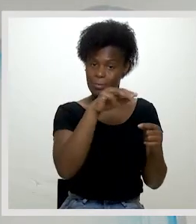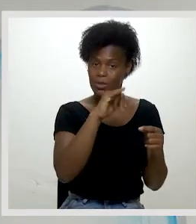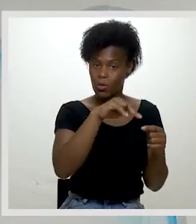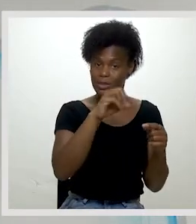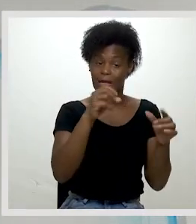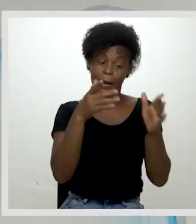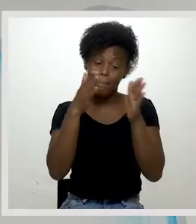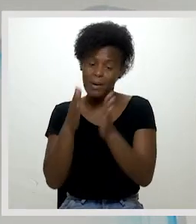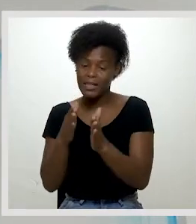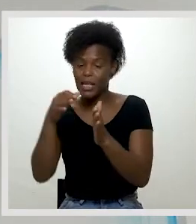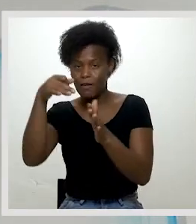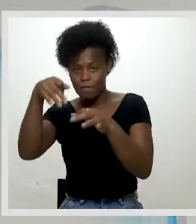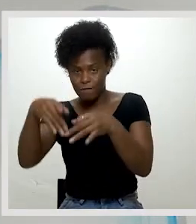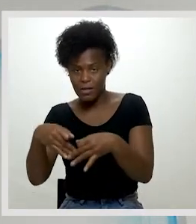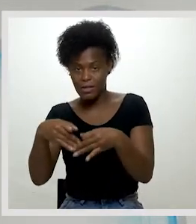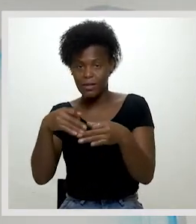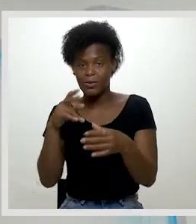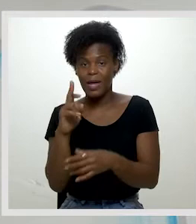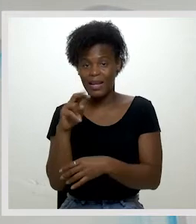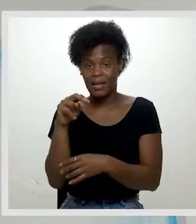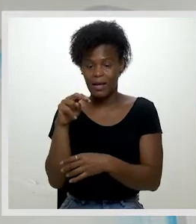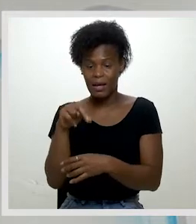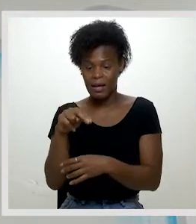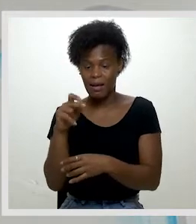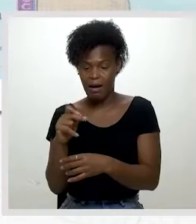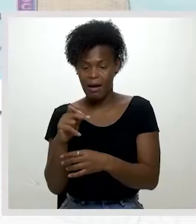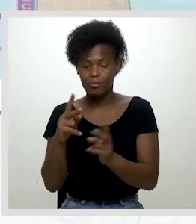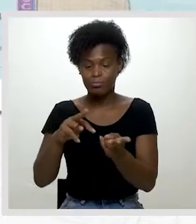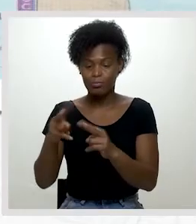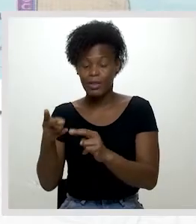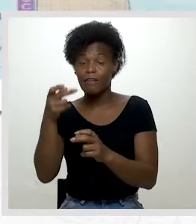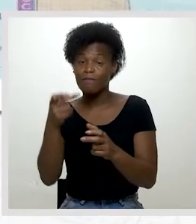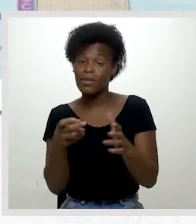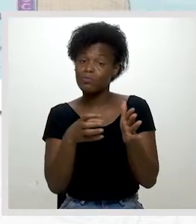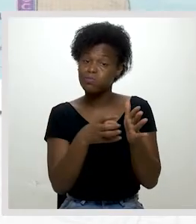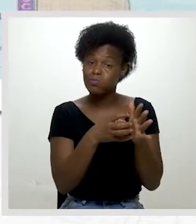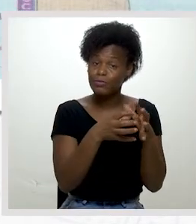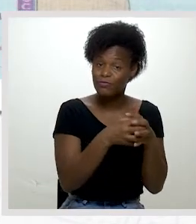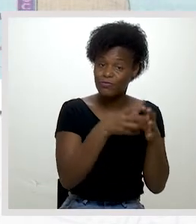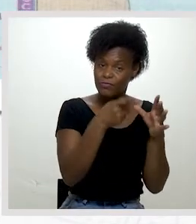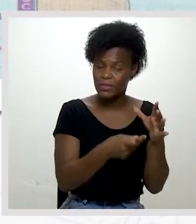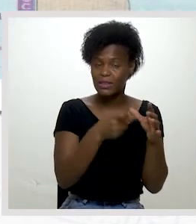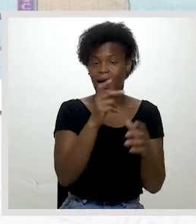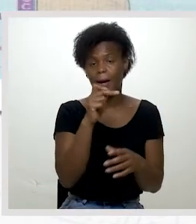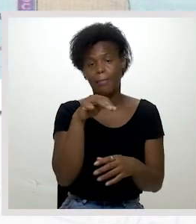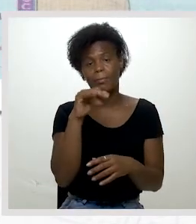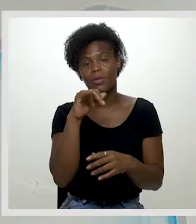terminal aqui do RNA de transferência, onde fica fixado os aminoácidos, e desta ligação